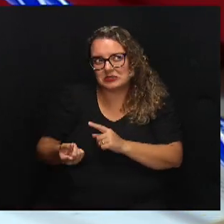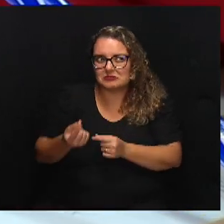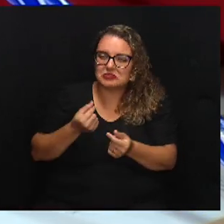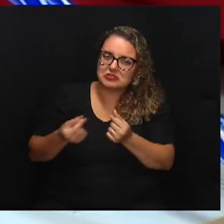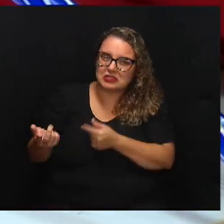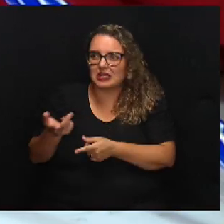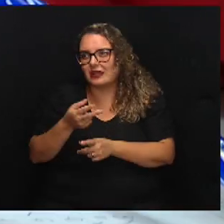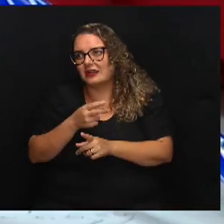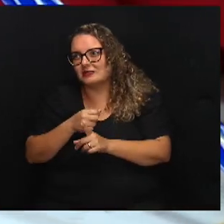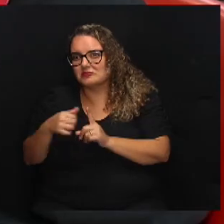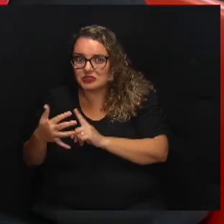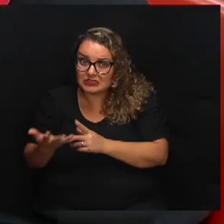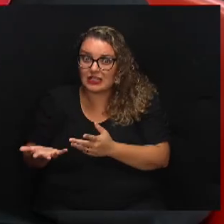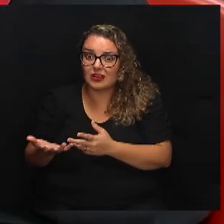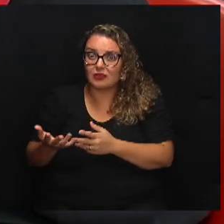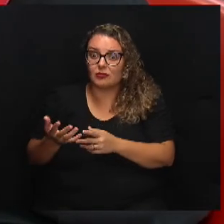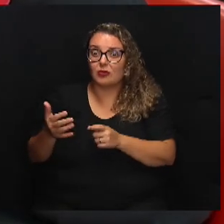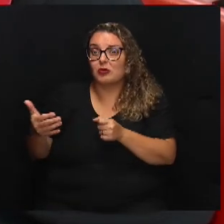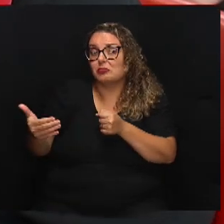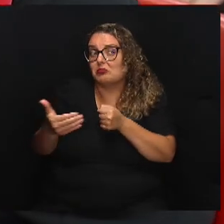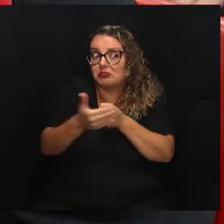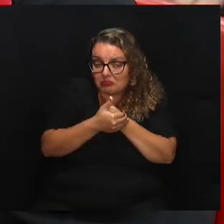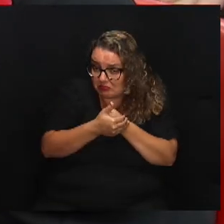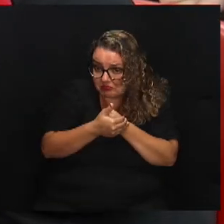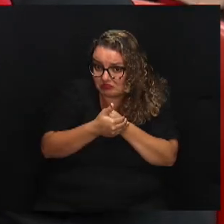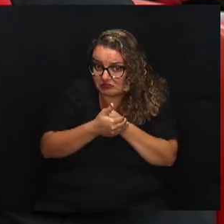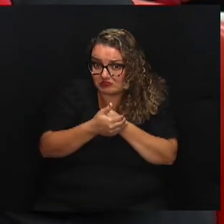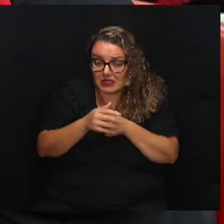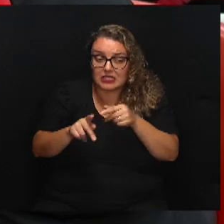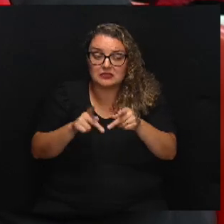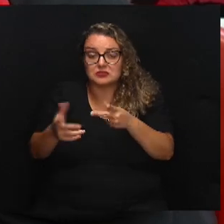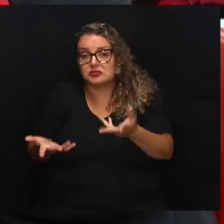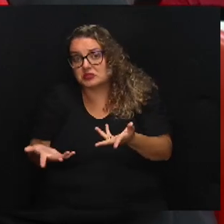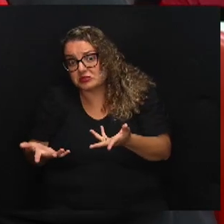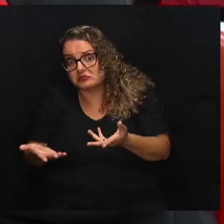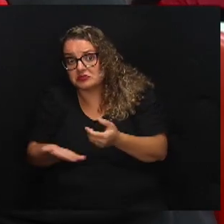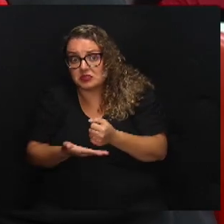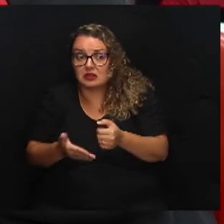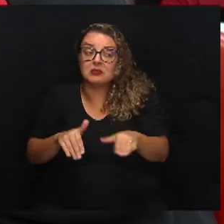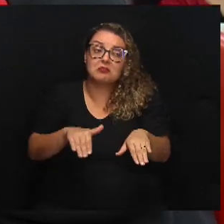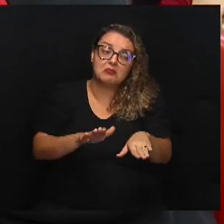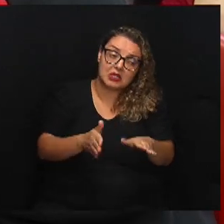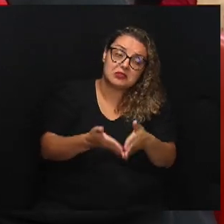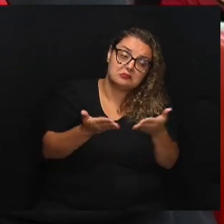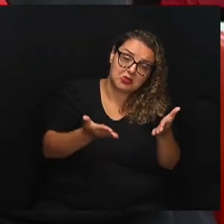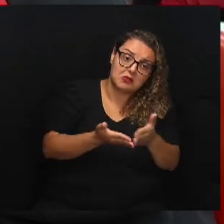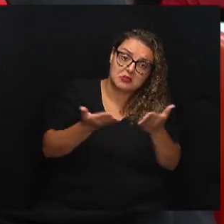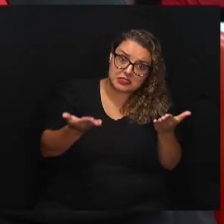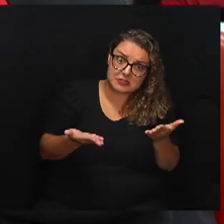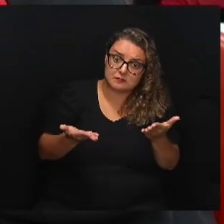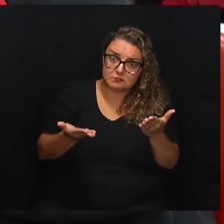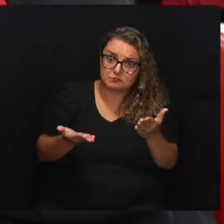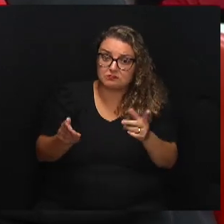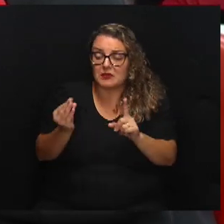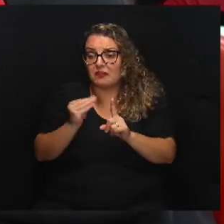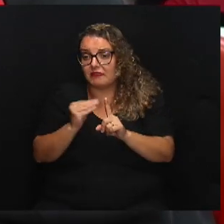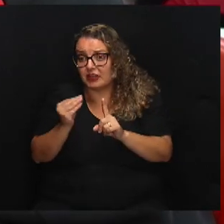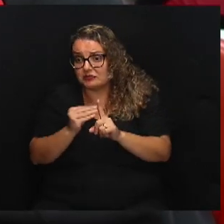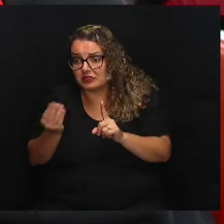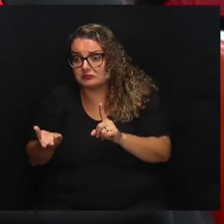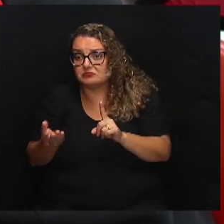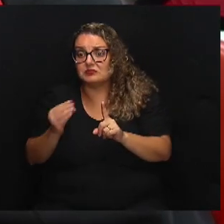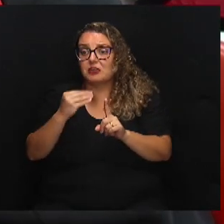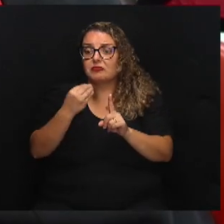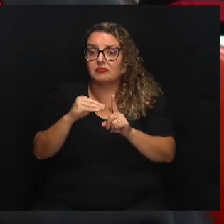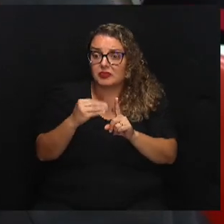uma invisibilidade social. Essas populações seriam basicamente as mais pobres, aquelas mais desassistidas pelo